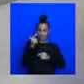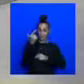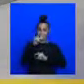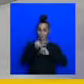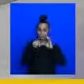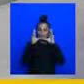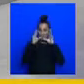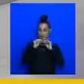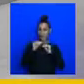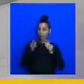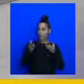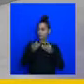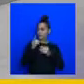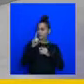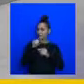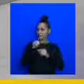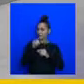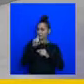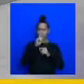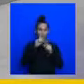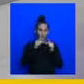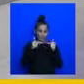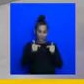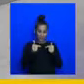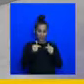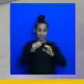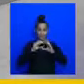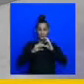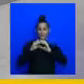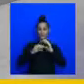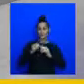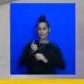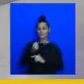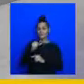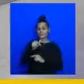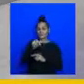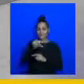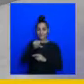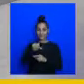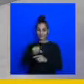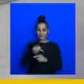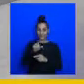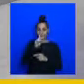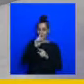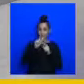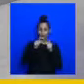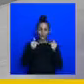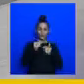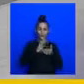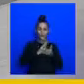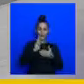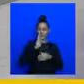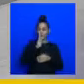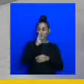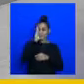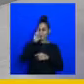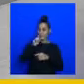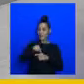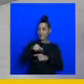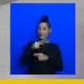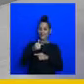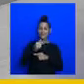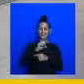sorteio da noite. Será que hoje é o seu dia de sorte? Concurso 879 do dia de sorte. O prêmio estimado é